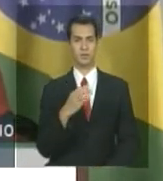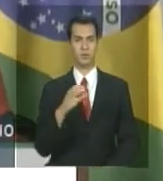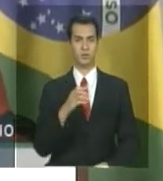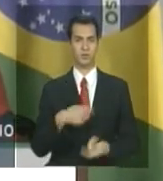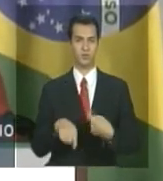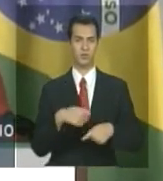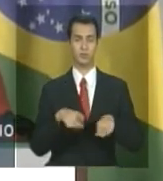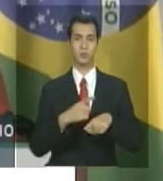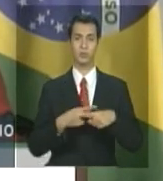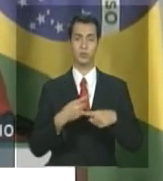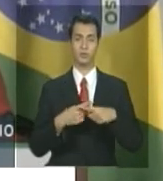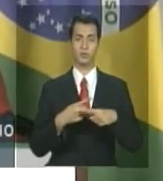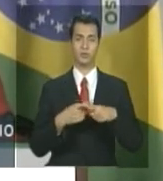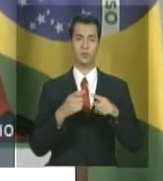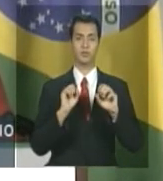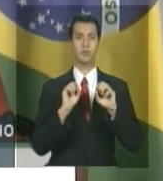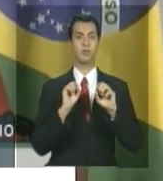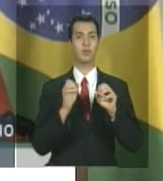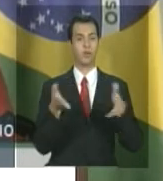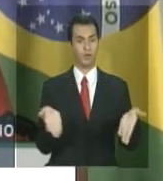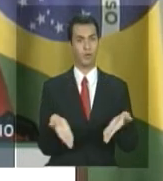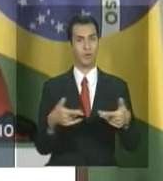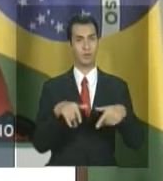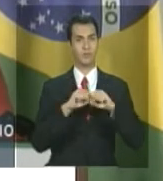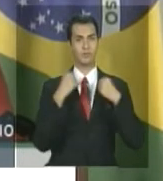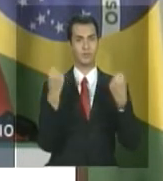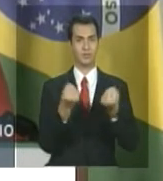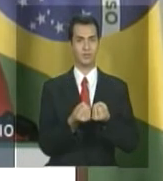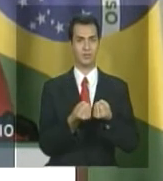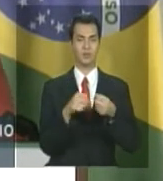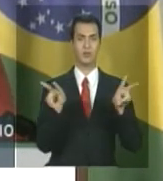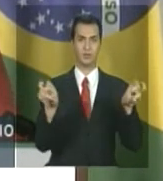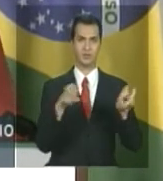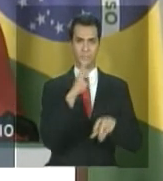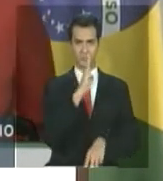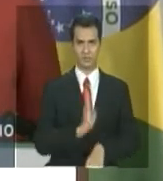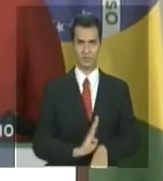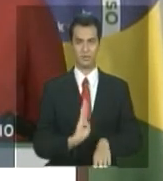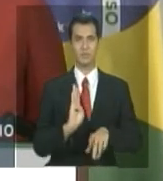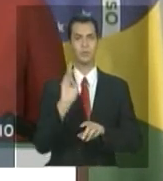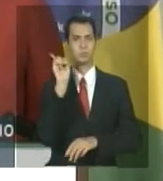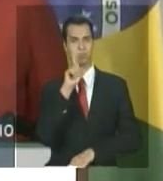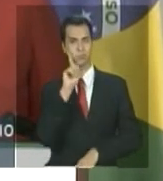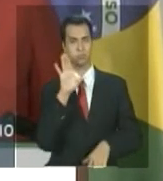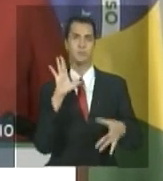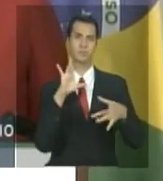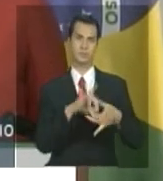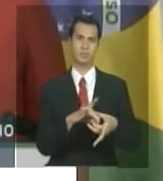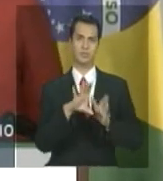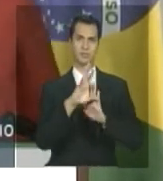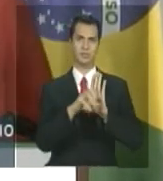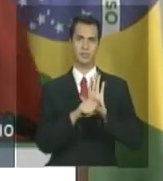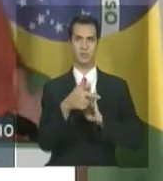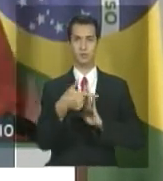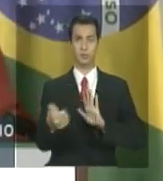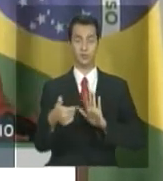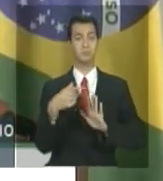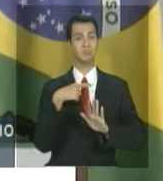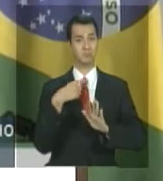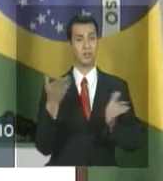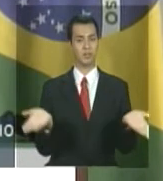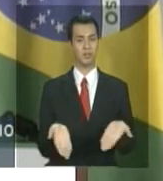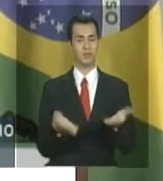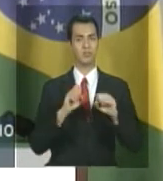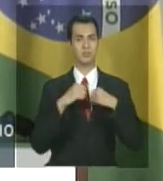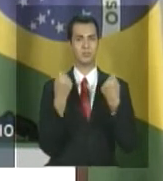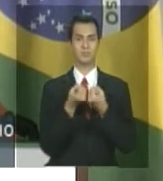do seminário Brasil-Estados Unidos, uma parceria para o século XXI. Nenhum tema